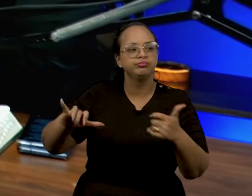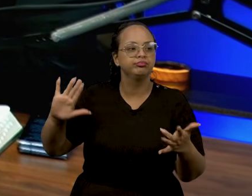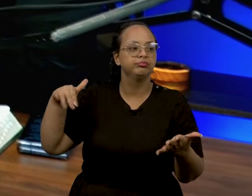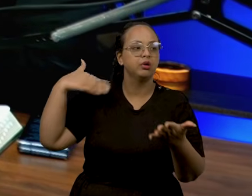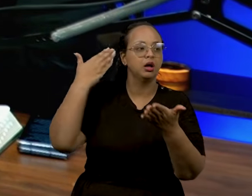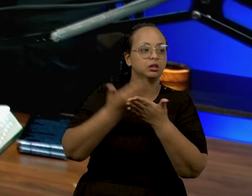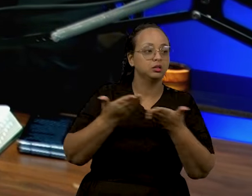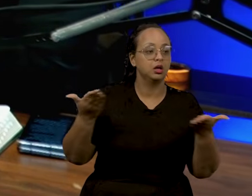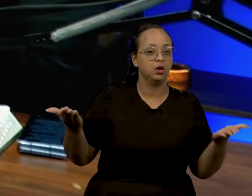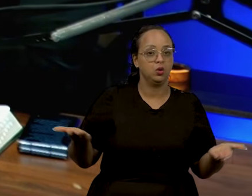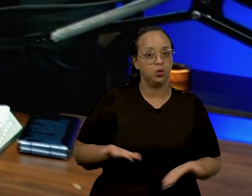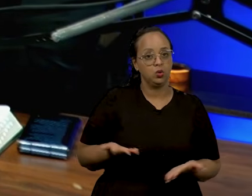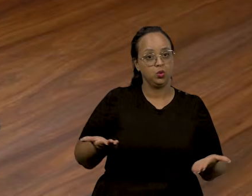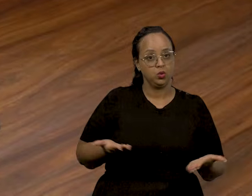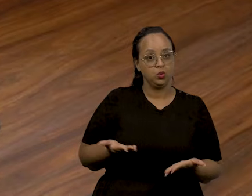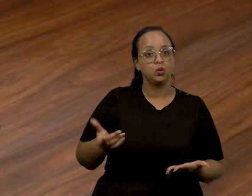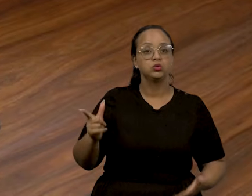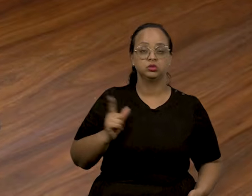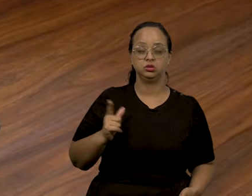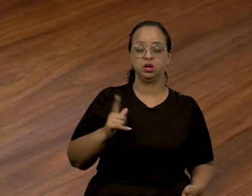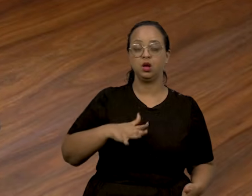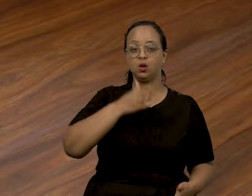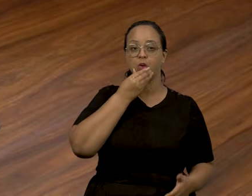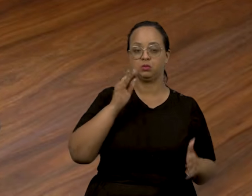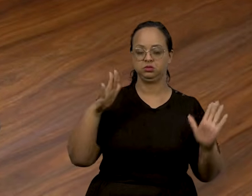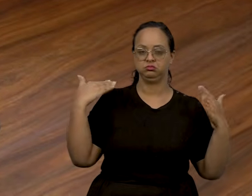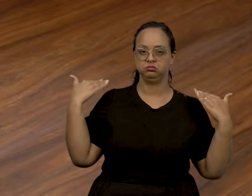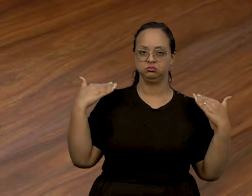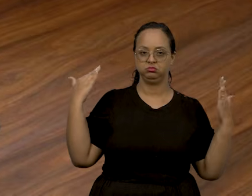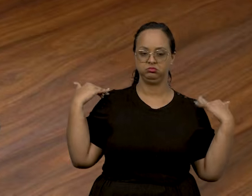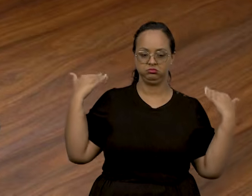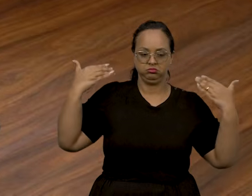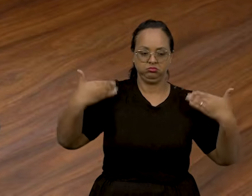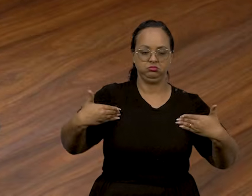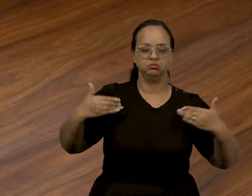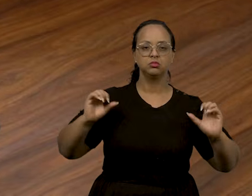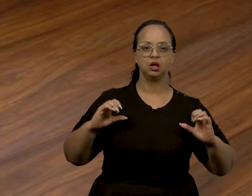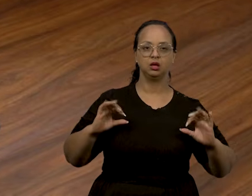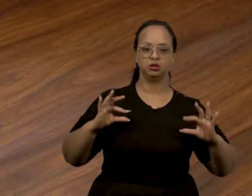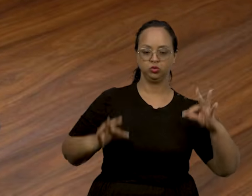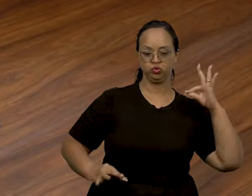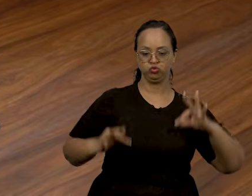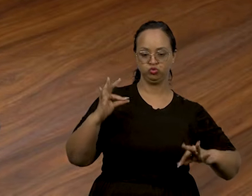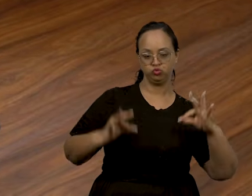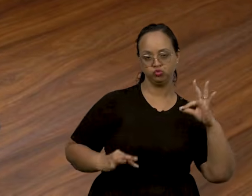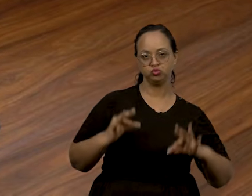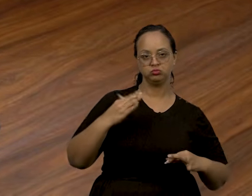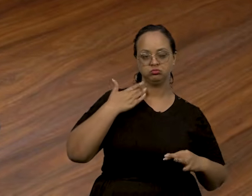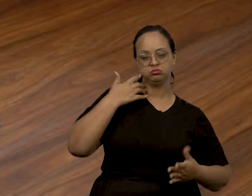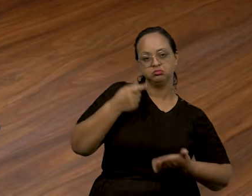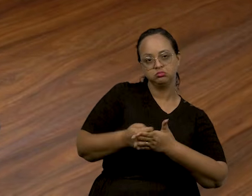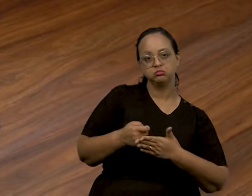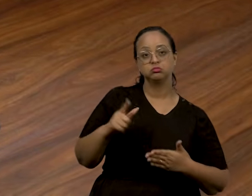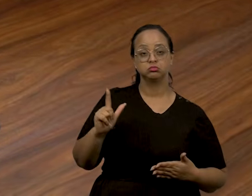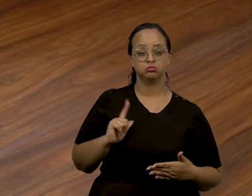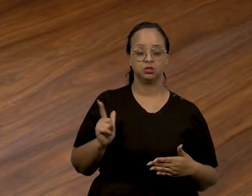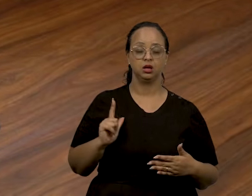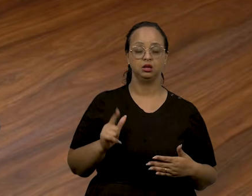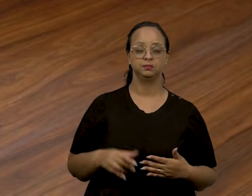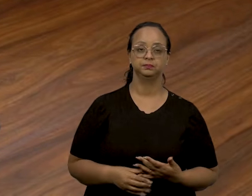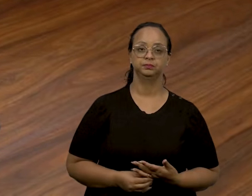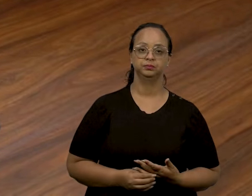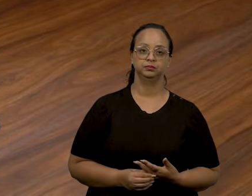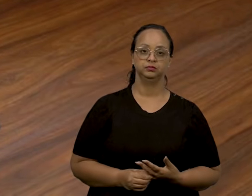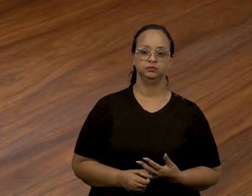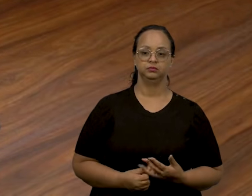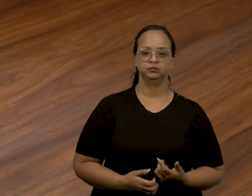né? Isso aí. E aí é importante, né, meus irmãos, lembrar que esse julgamento vem sempre porque há conflitos. Então, quando